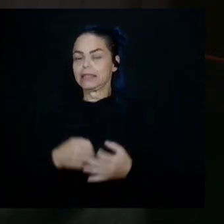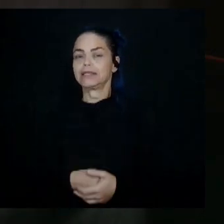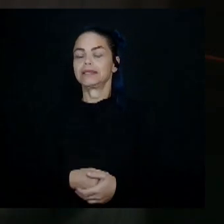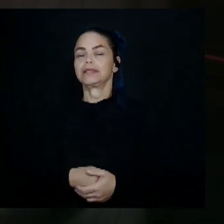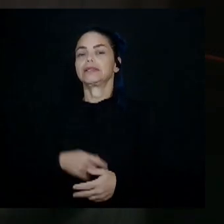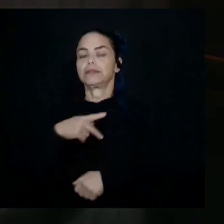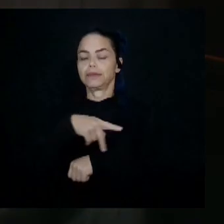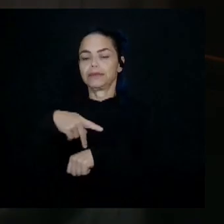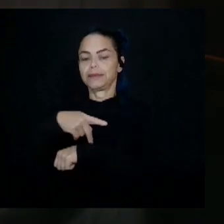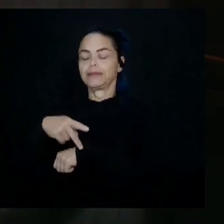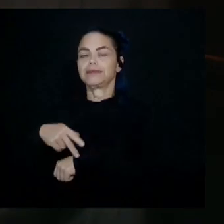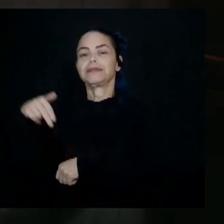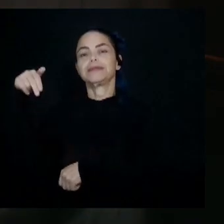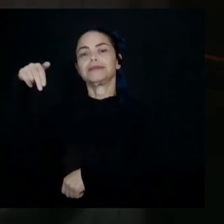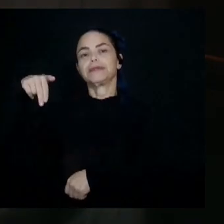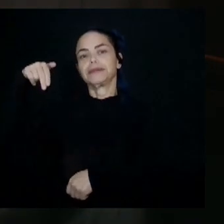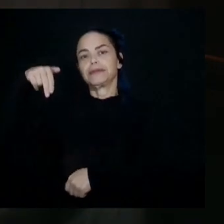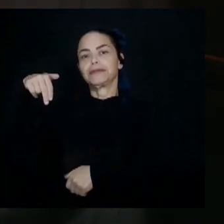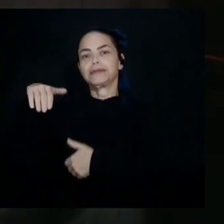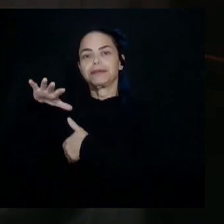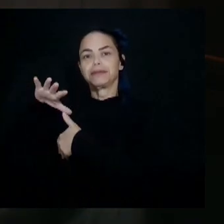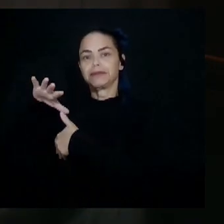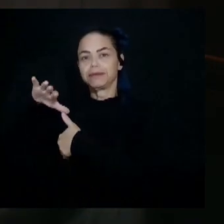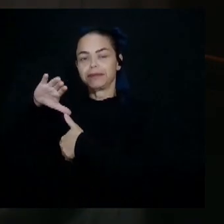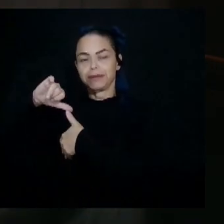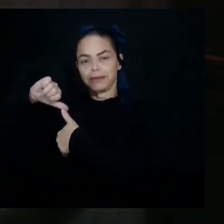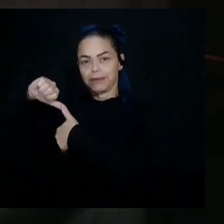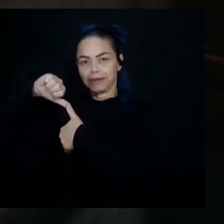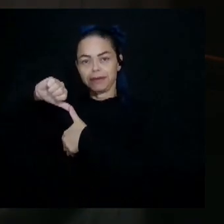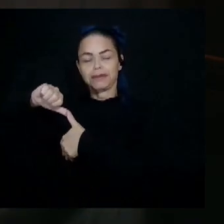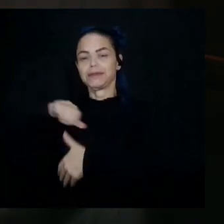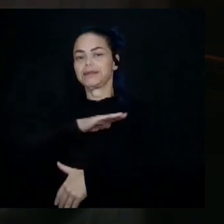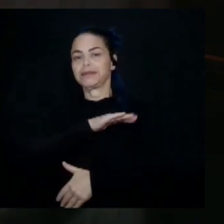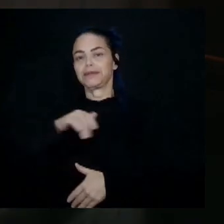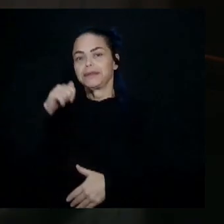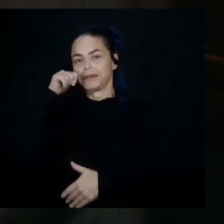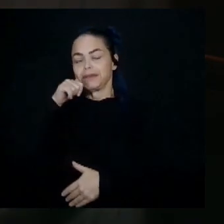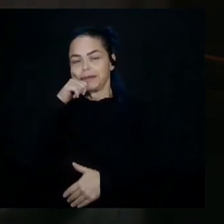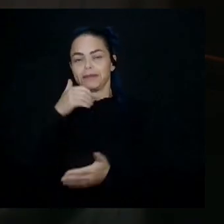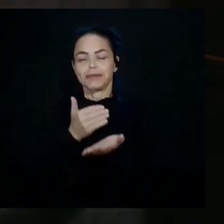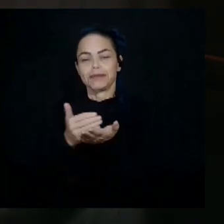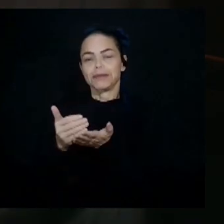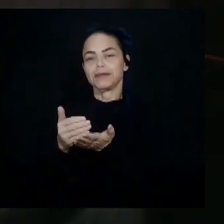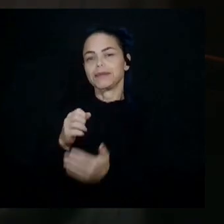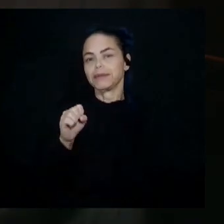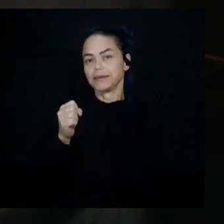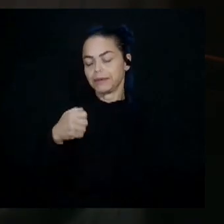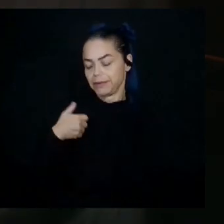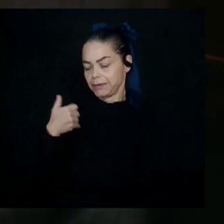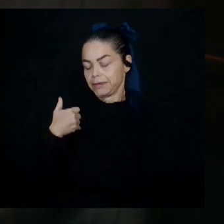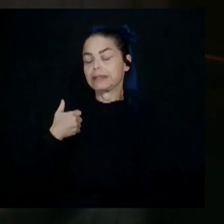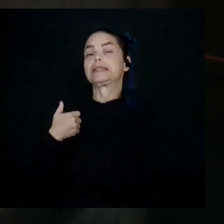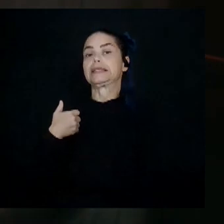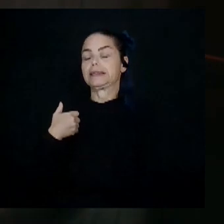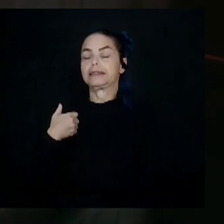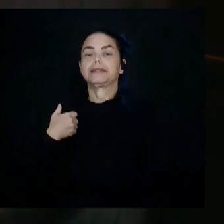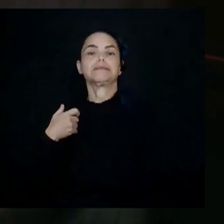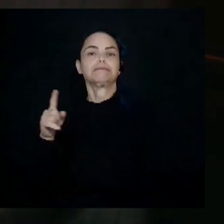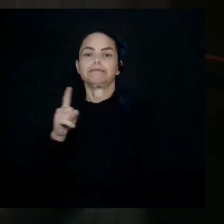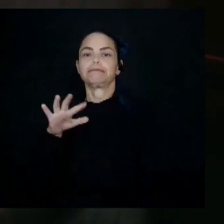Segundo a pesquisa, meninas apresentam sinais iniciais por volta dos 8 anos. E esse fenômeno não acontece por